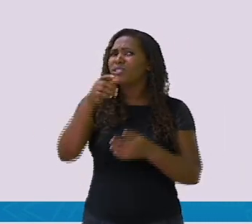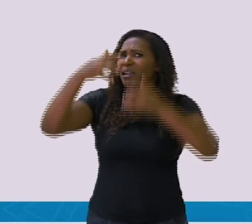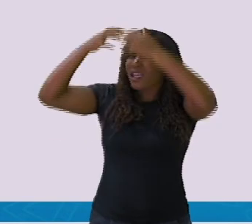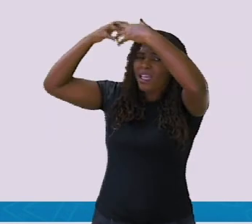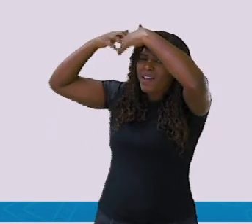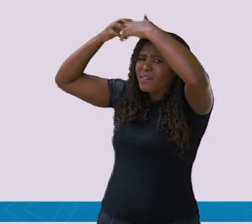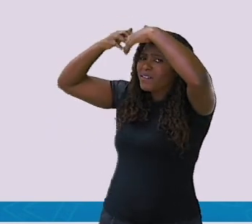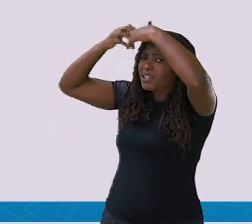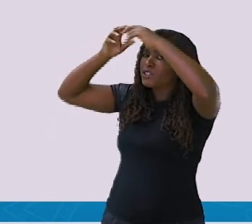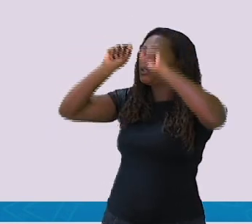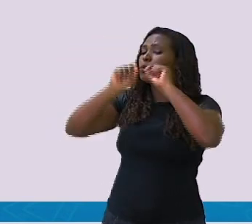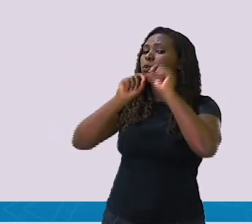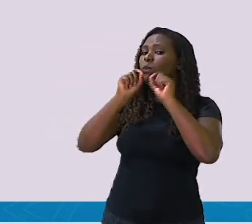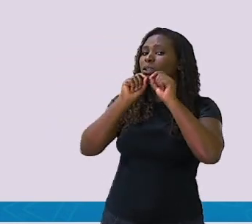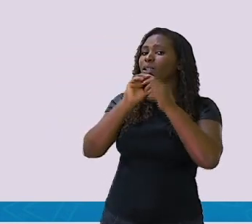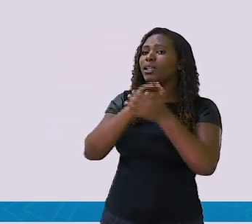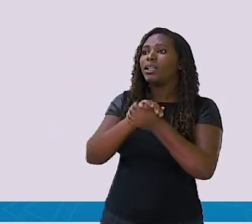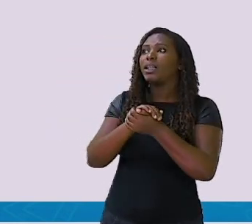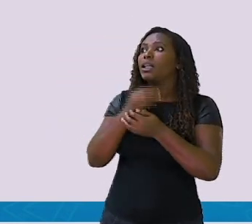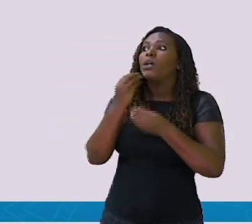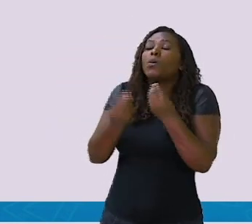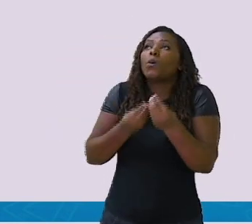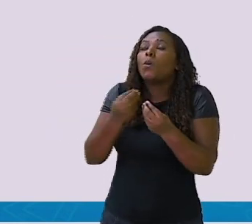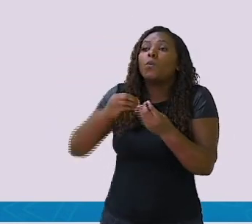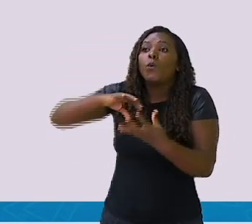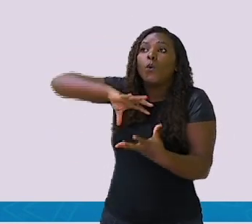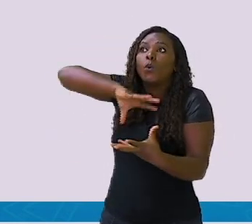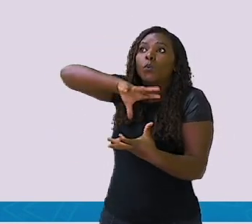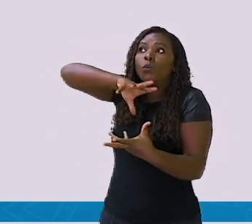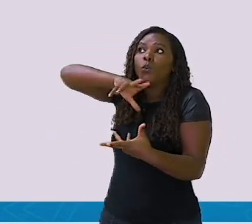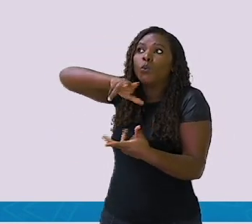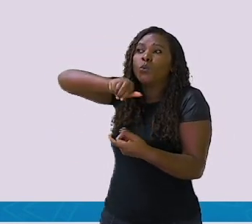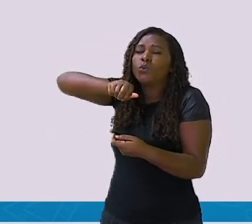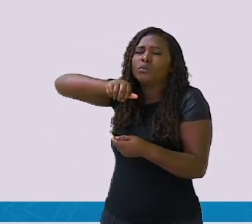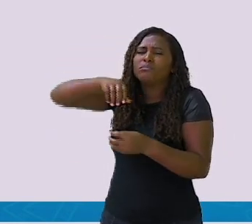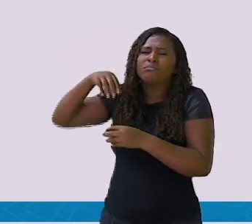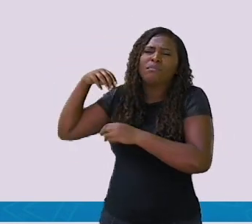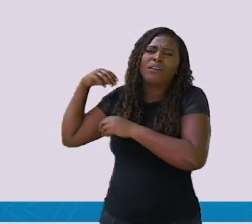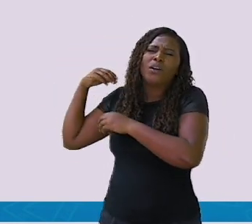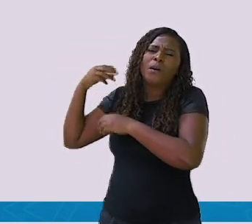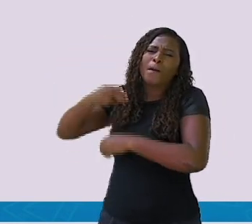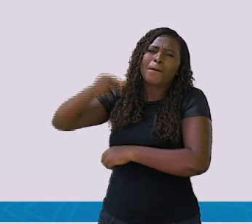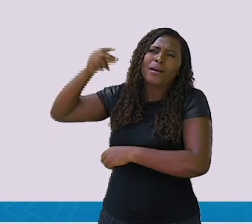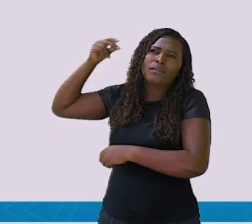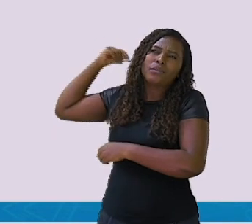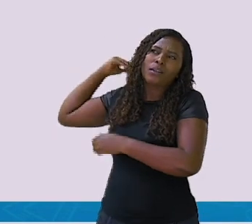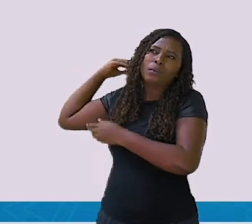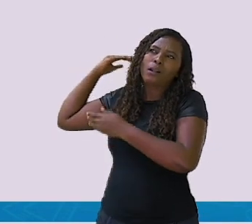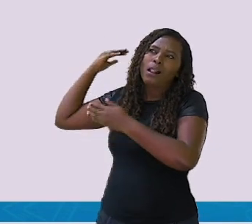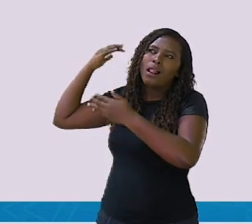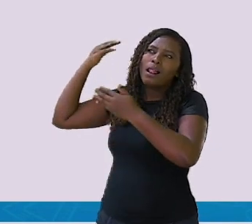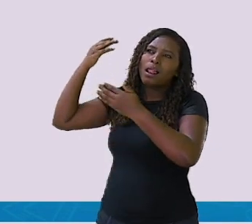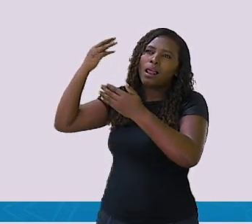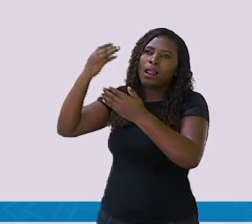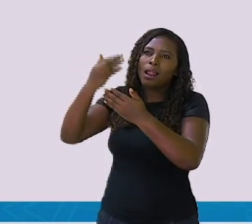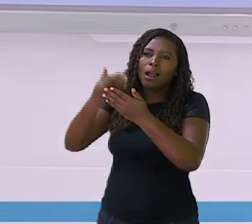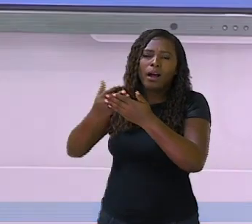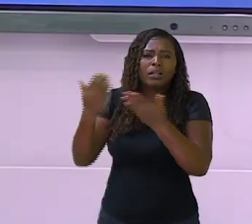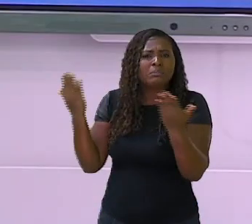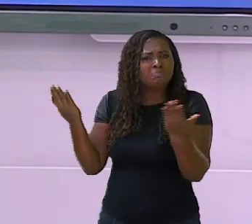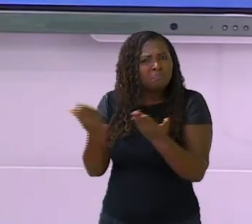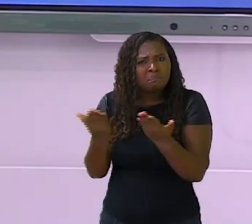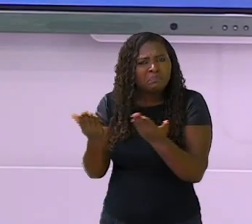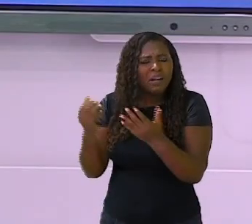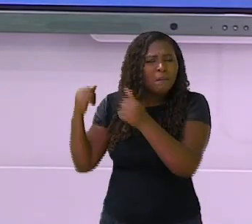transformação do mundo mesmo. O que você hoje pensa em relação, enquanto aluno,